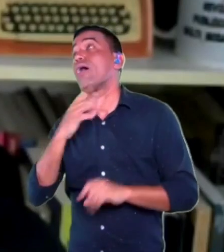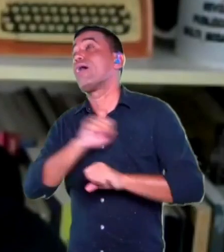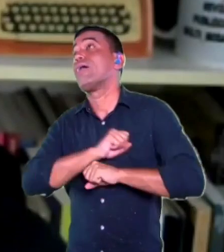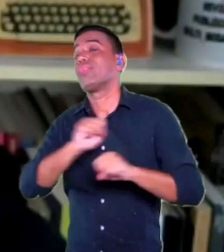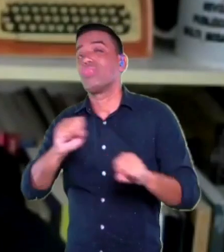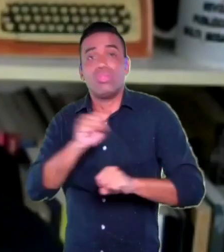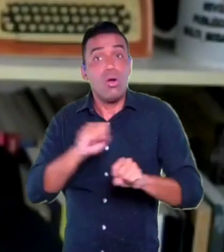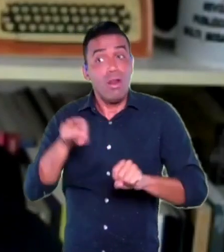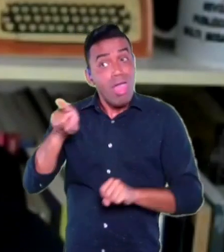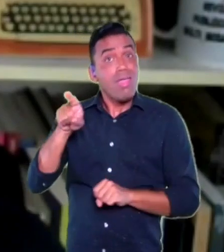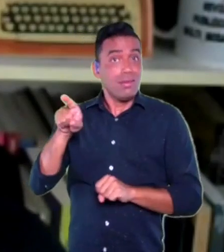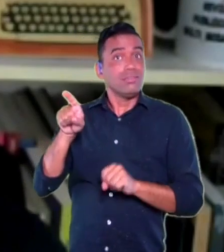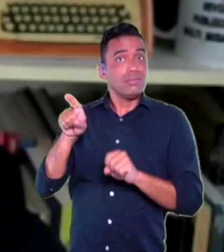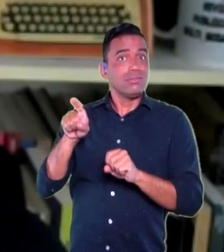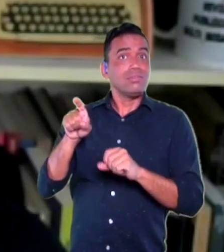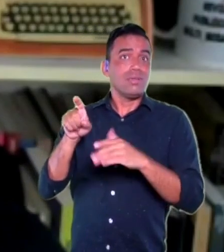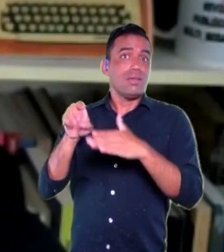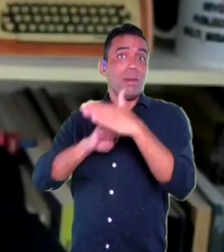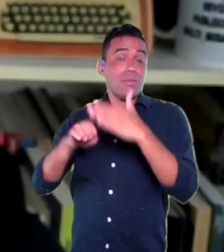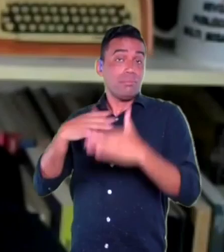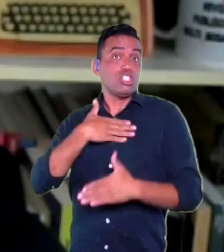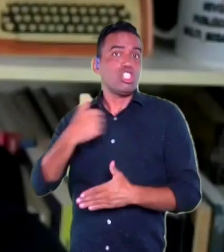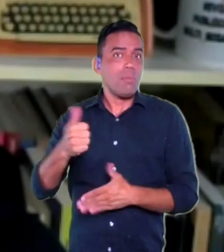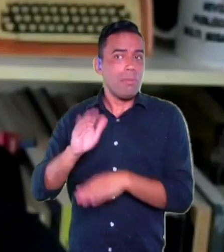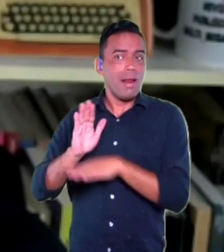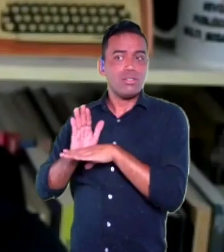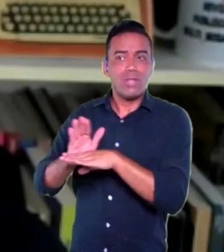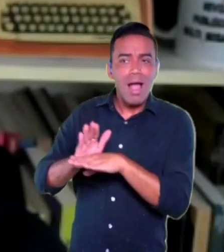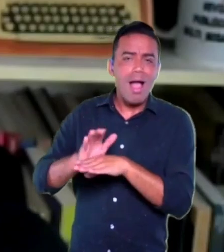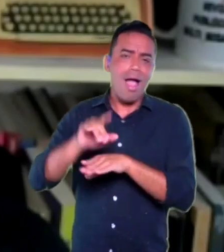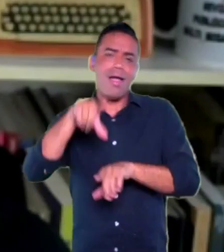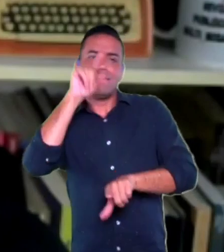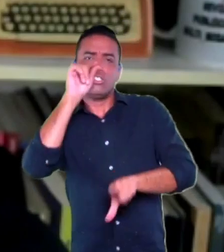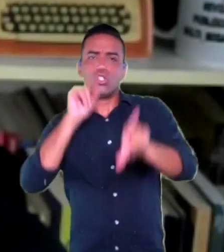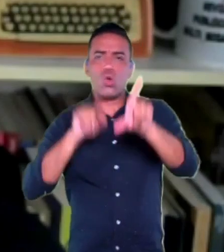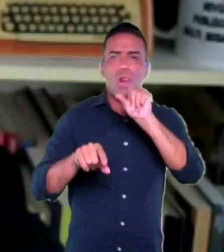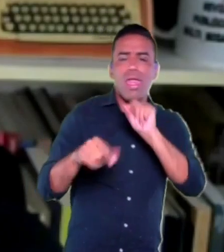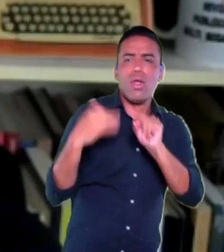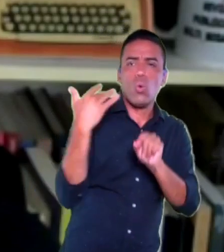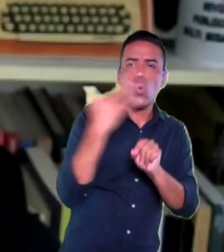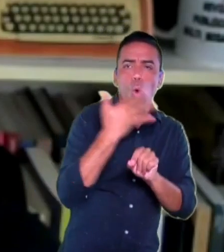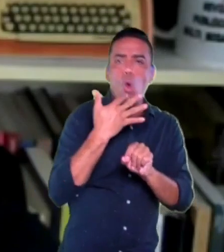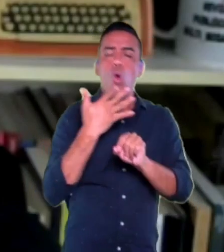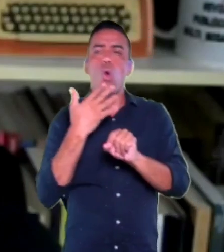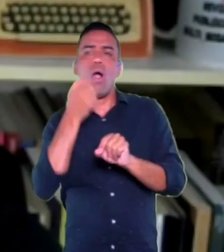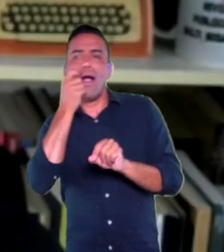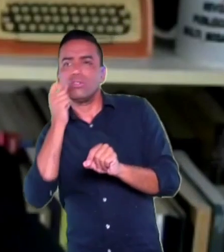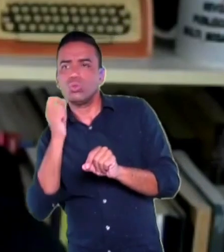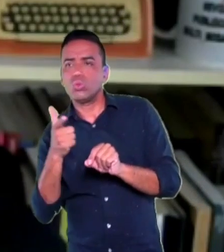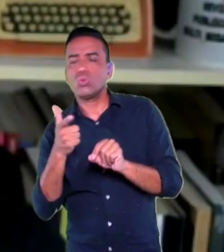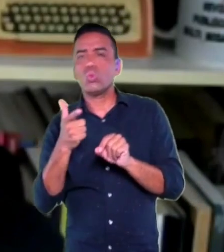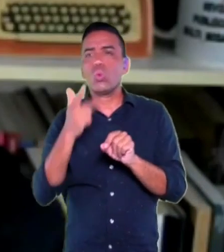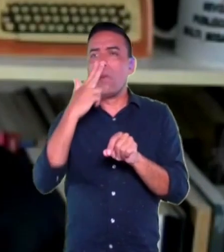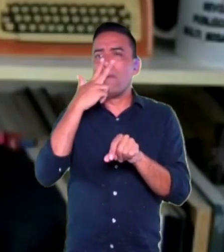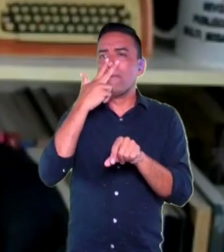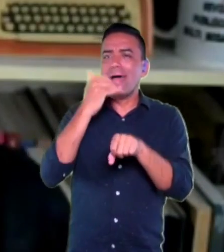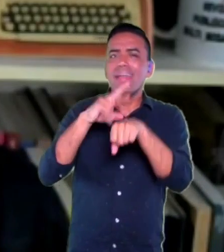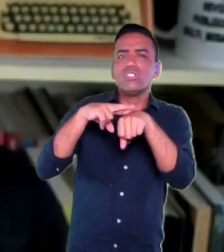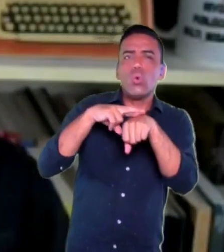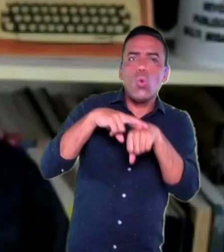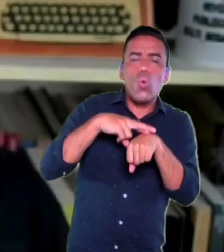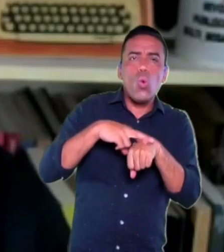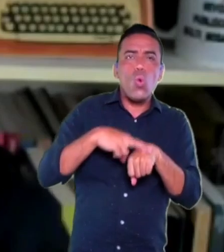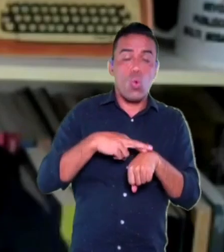Eles me chamam lá para ajudar, para escolher essa cor aí, esse azul meio roxo.